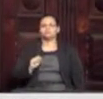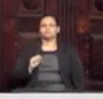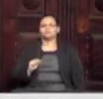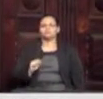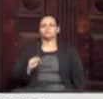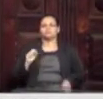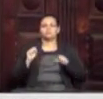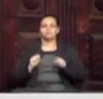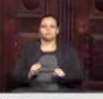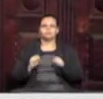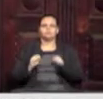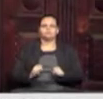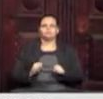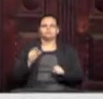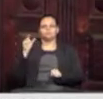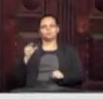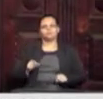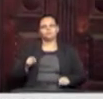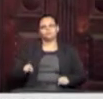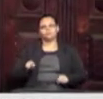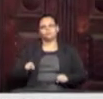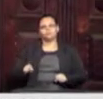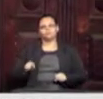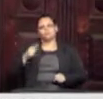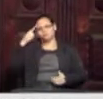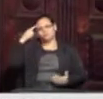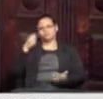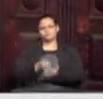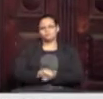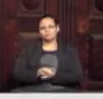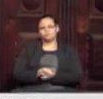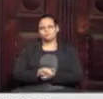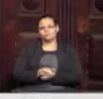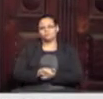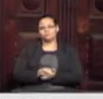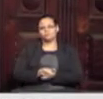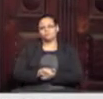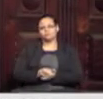a ela tomar sua decisão